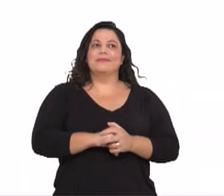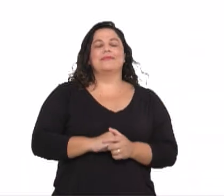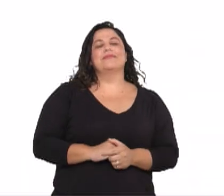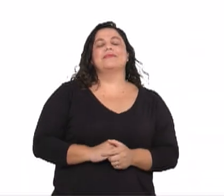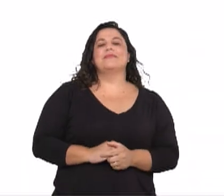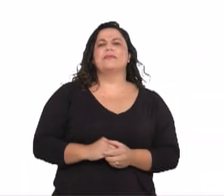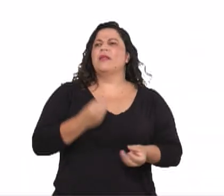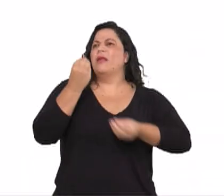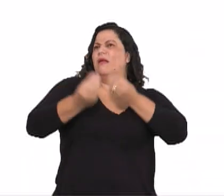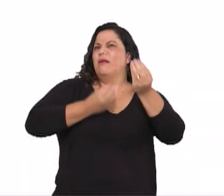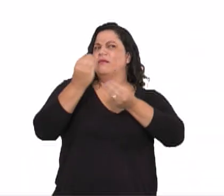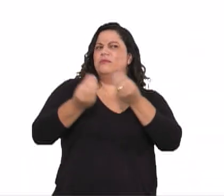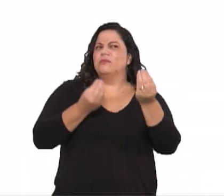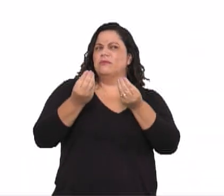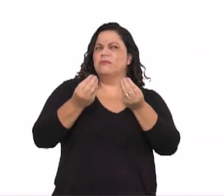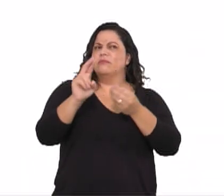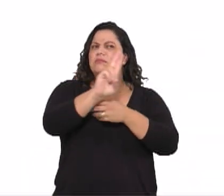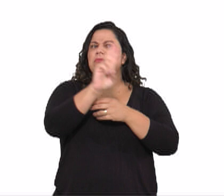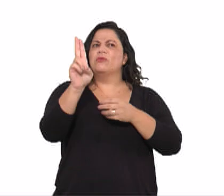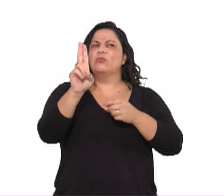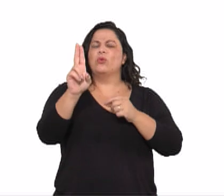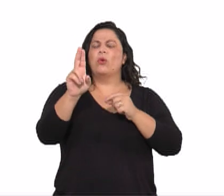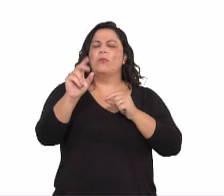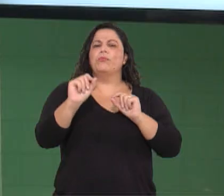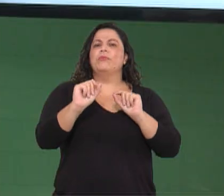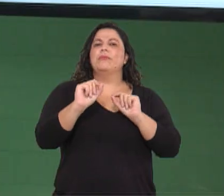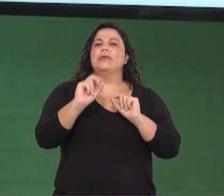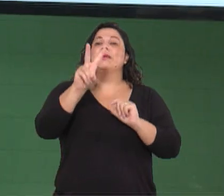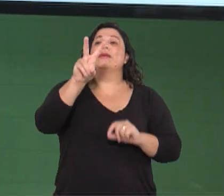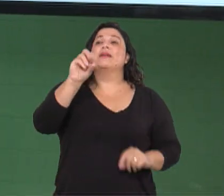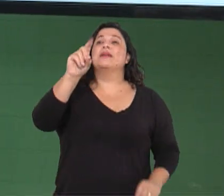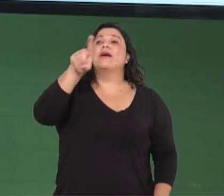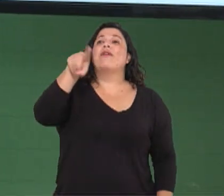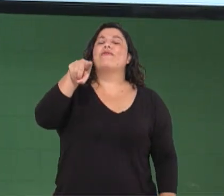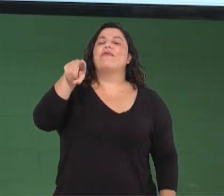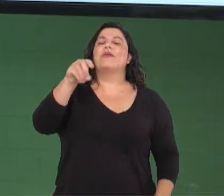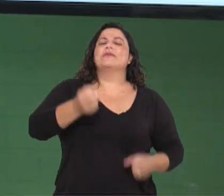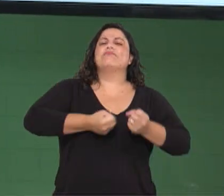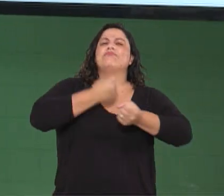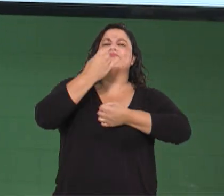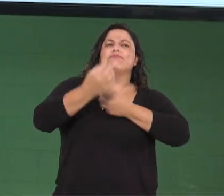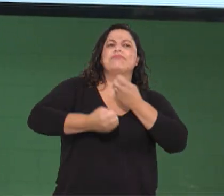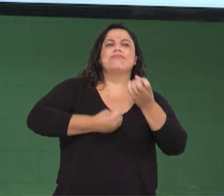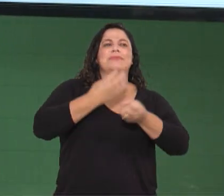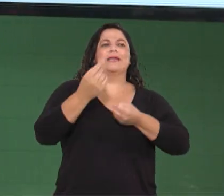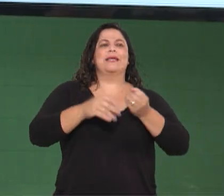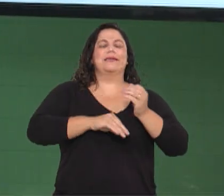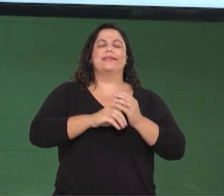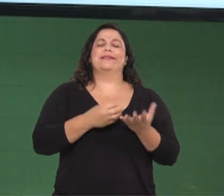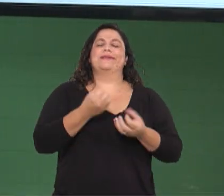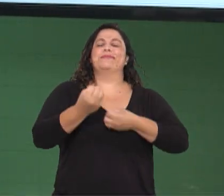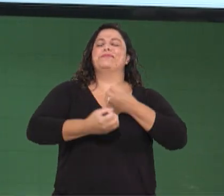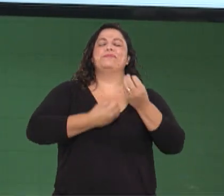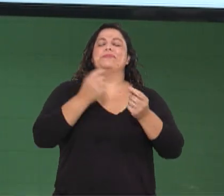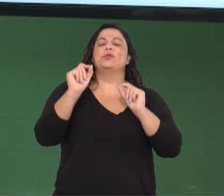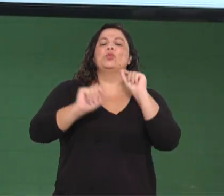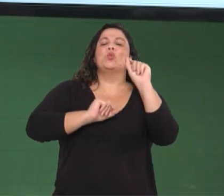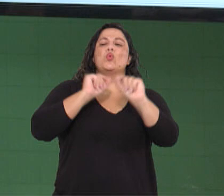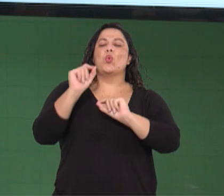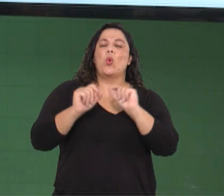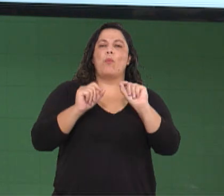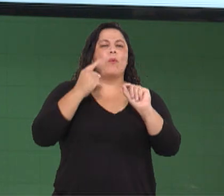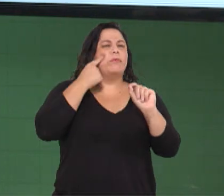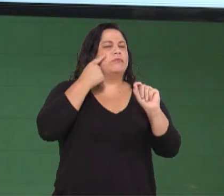Como é chamada a voz expressa nos textos poéticos? Vou dar um tempinho para vocês pensarem ou pesquisarem a